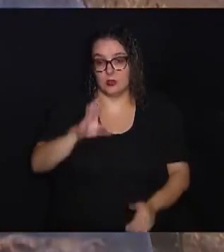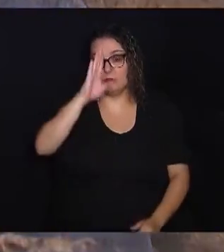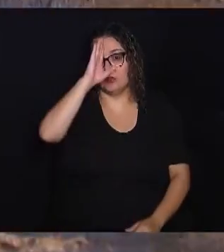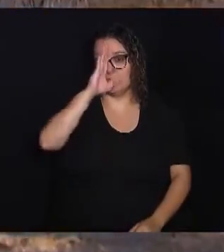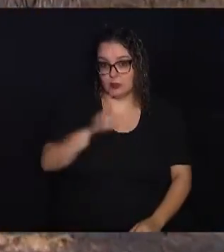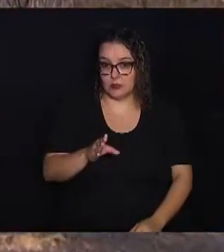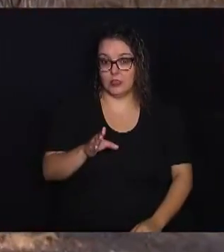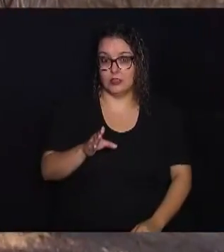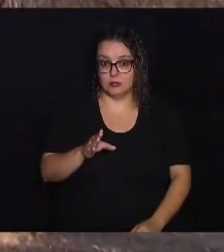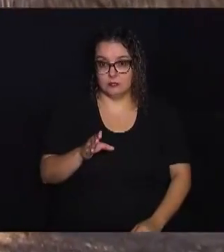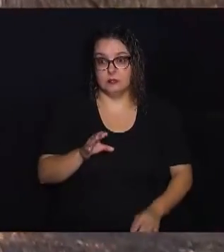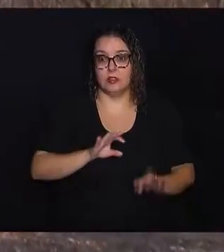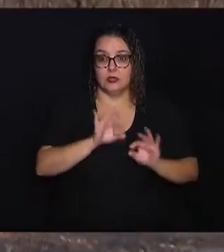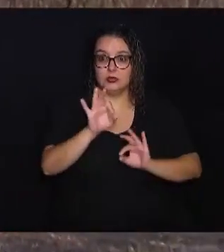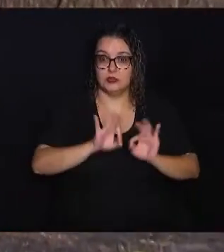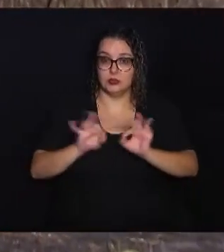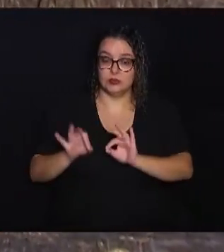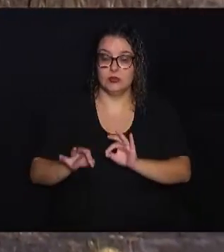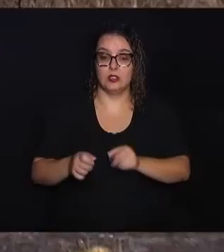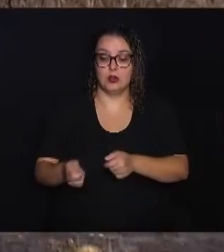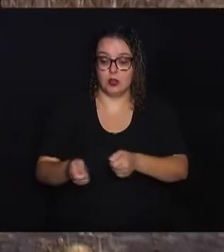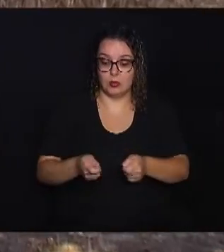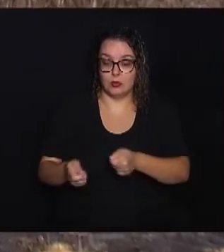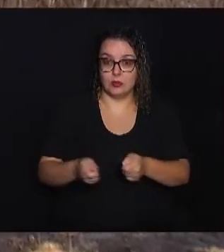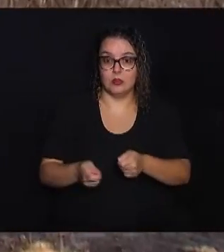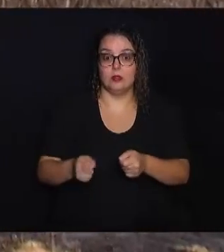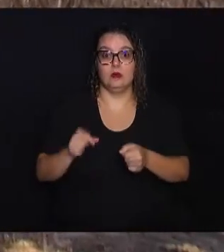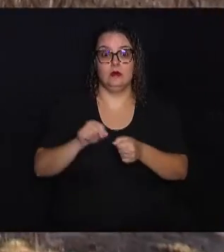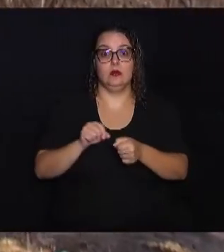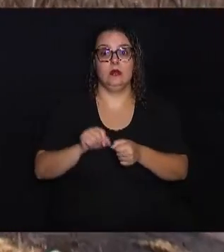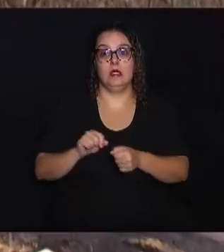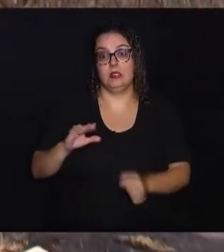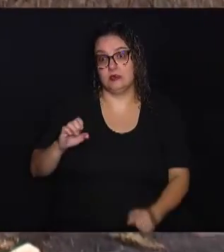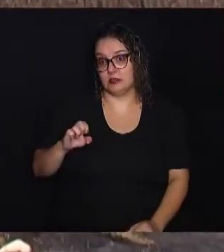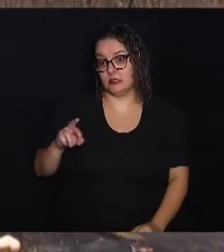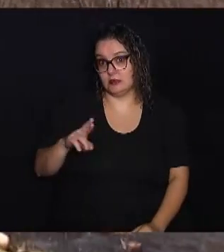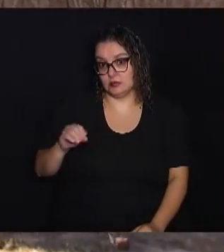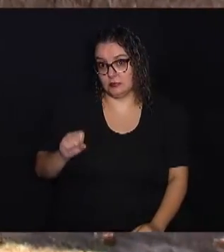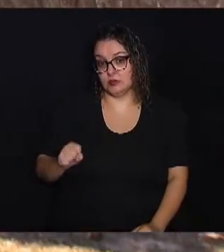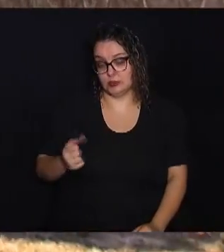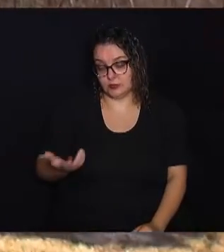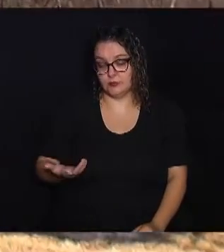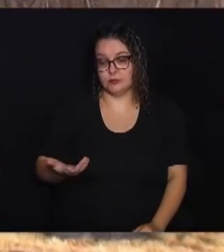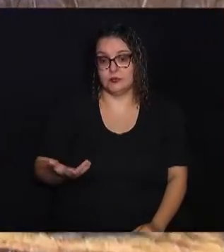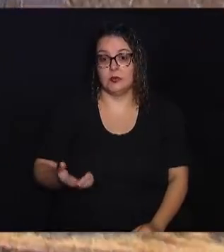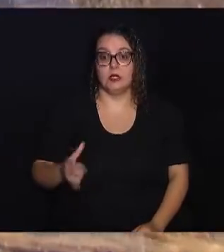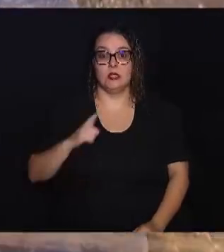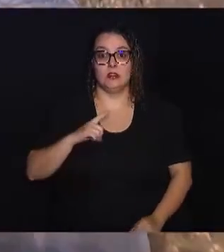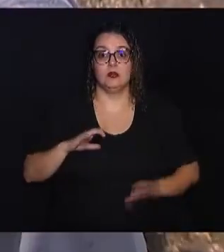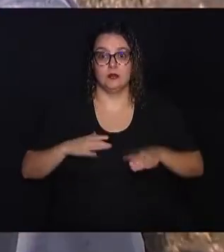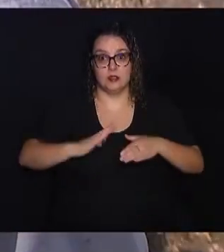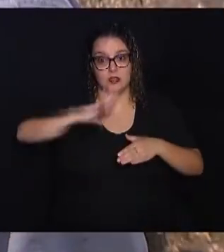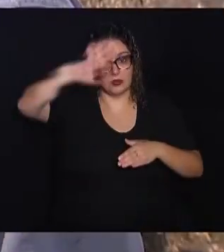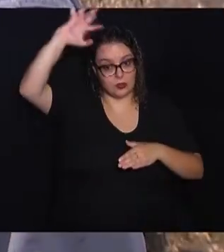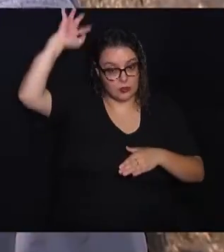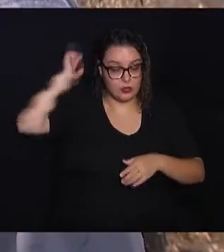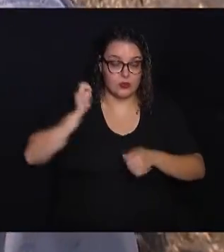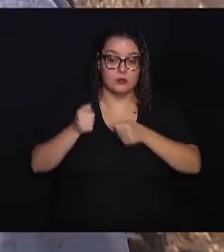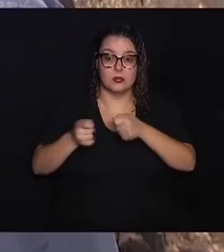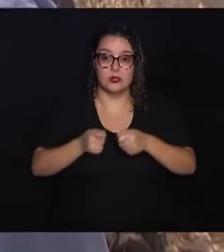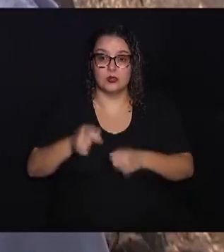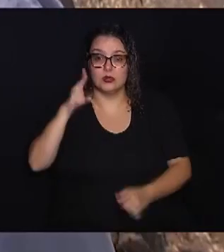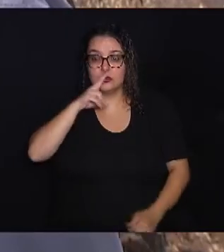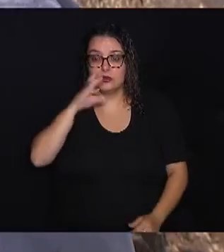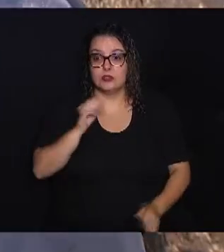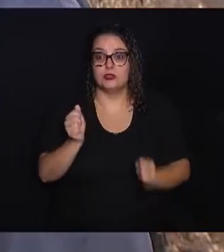na questão de organização e contenção com a realização de aceros, né? A gente conta também com apoio aí, Corpo de Bombeiros coordenando a emergência, com a Defesa